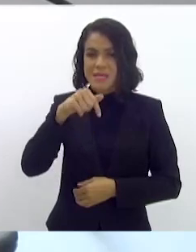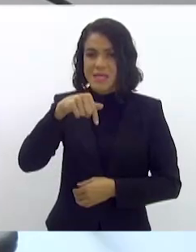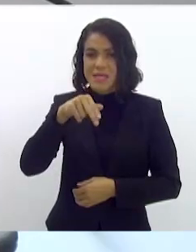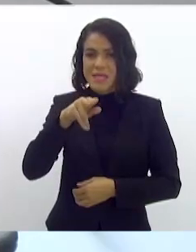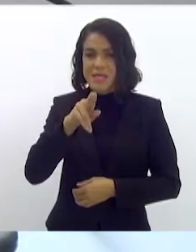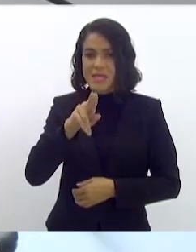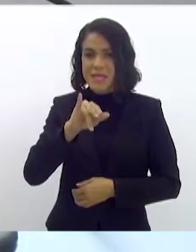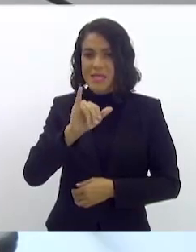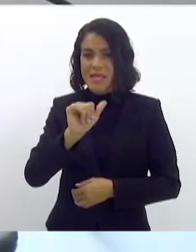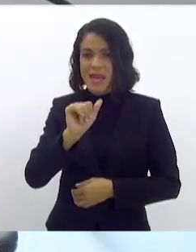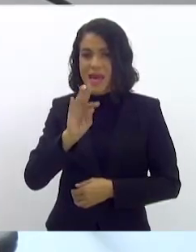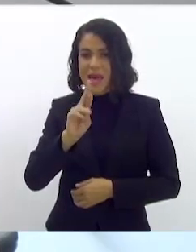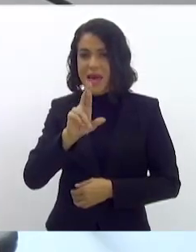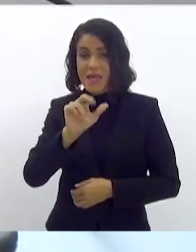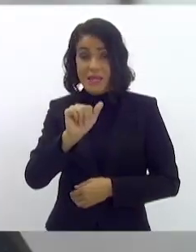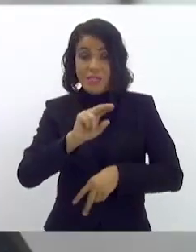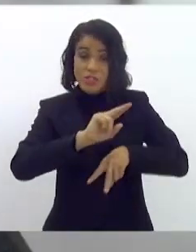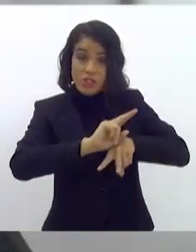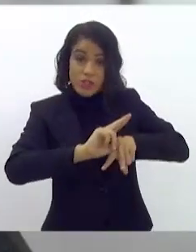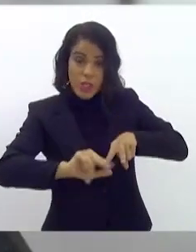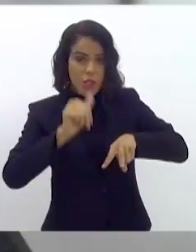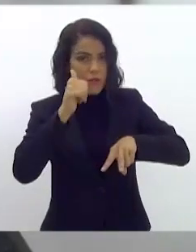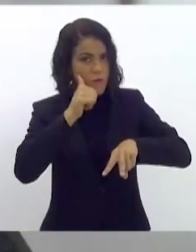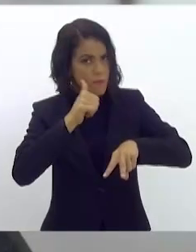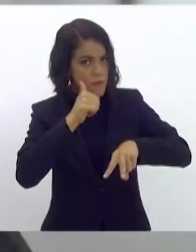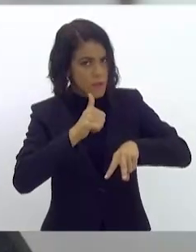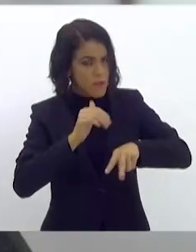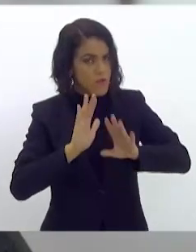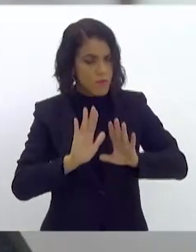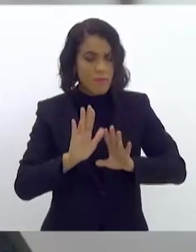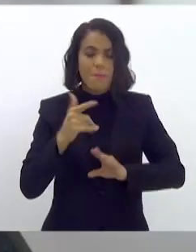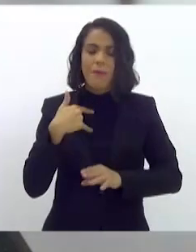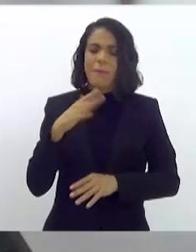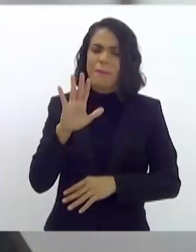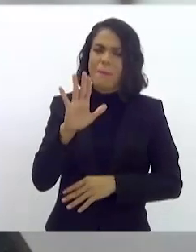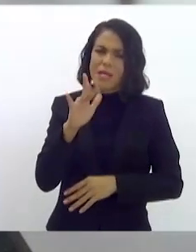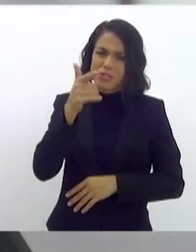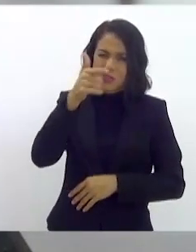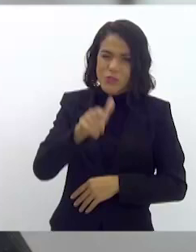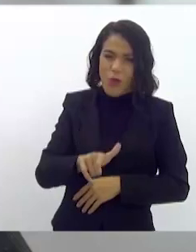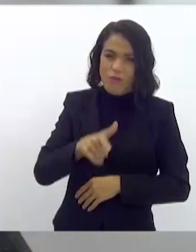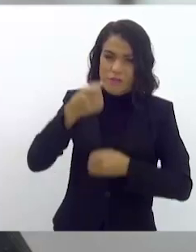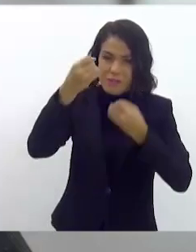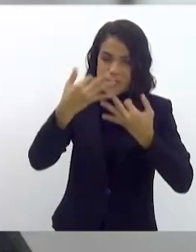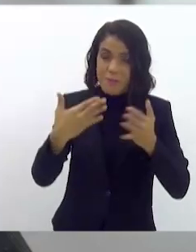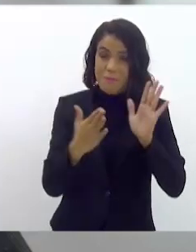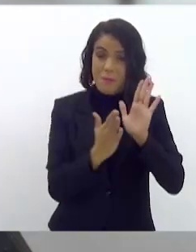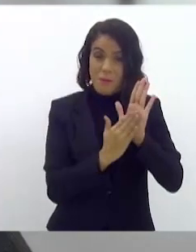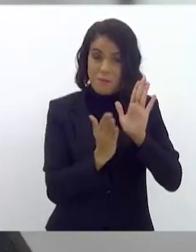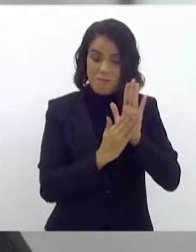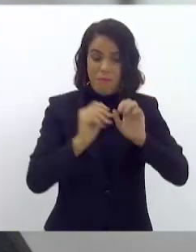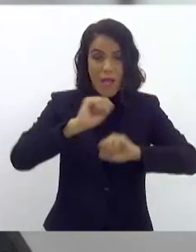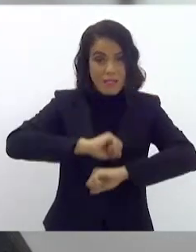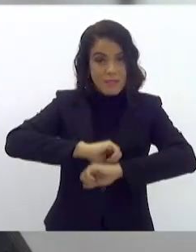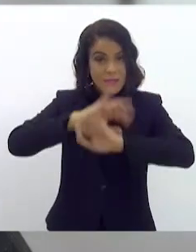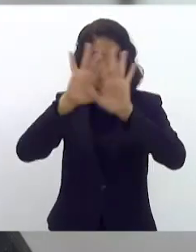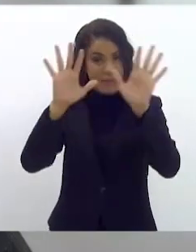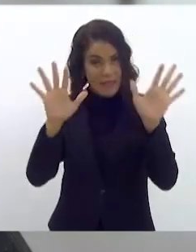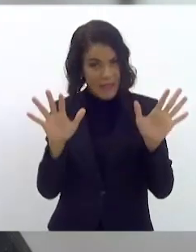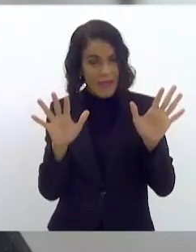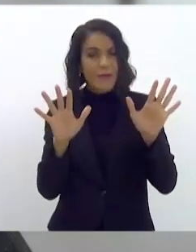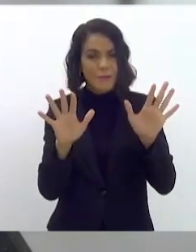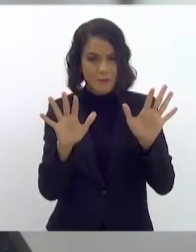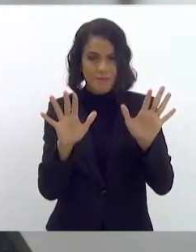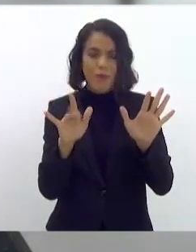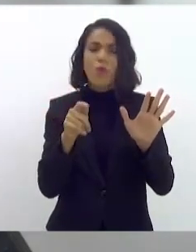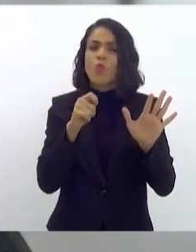gênero, com gênero feminino. Deputada, deixa eu reformular minha proposta, porque para ficar exatamente